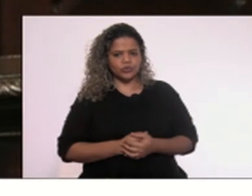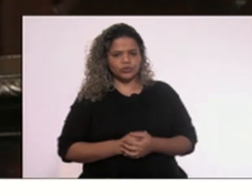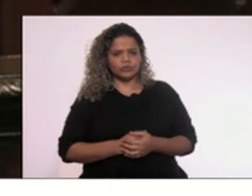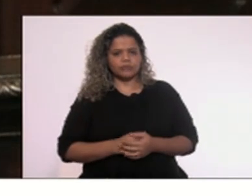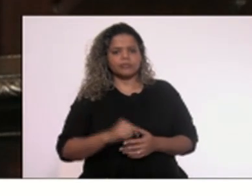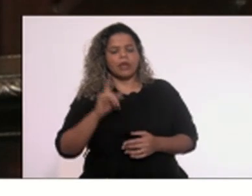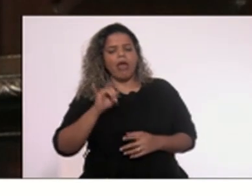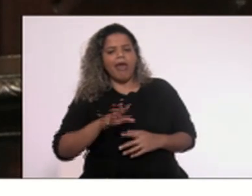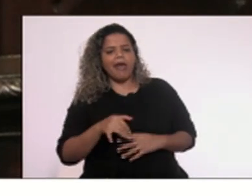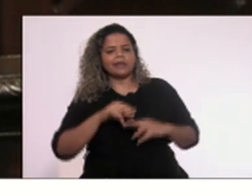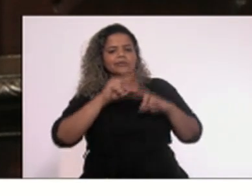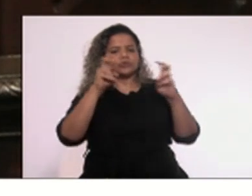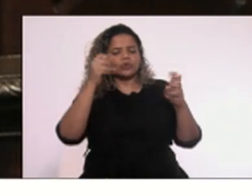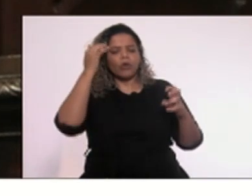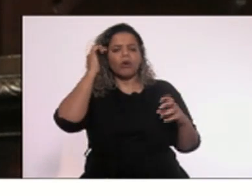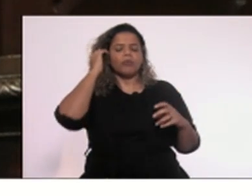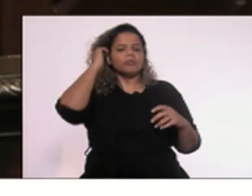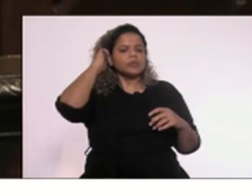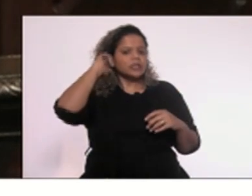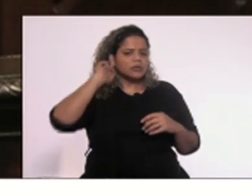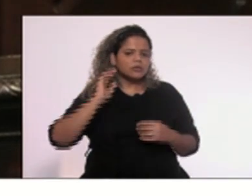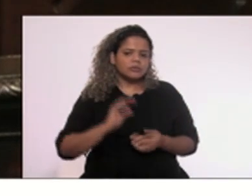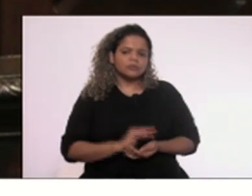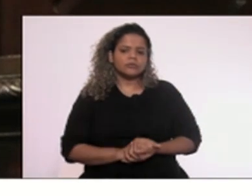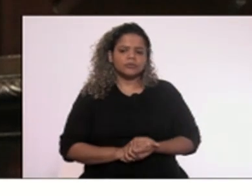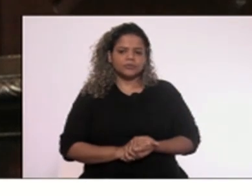em relação a esse